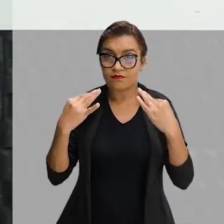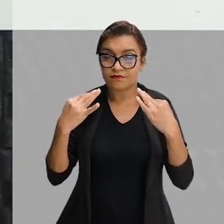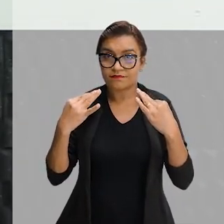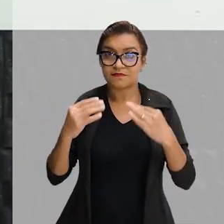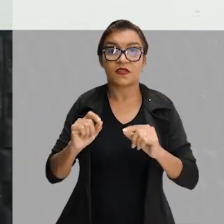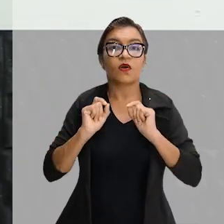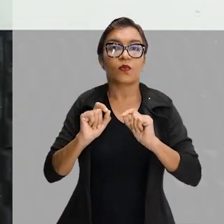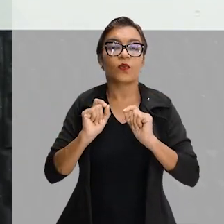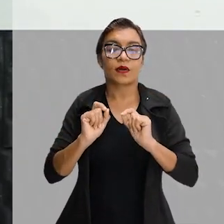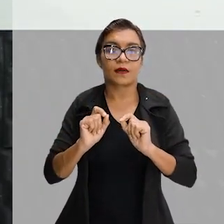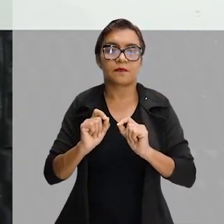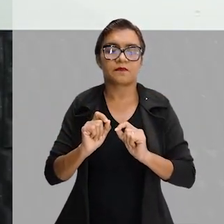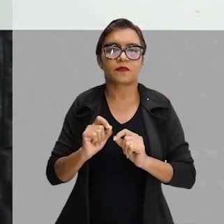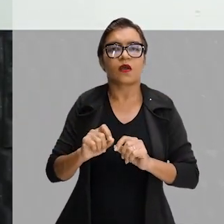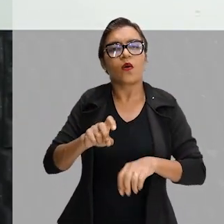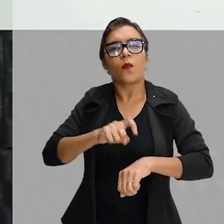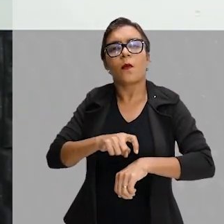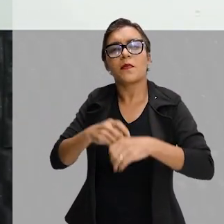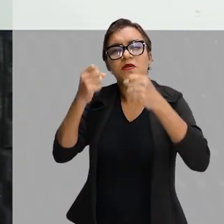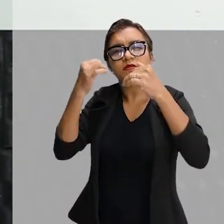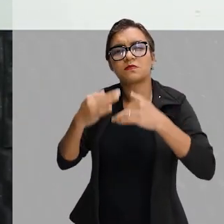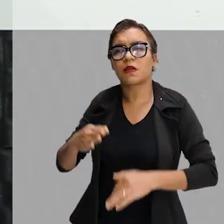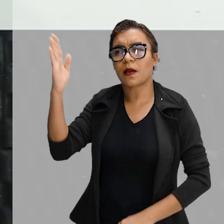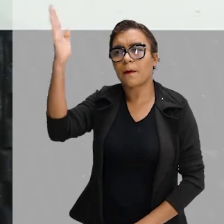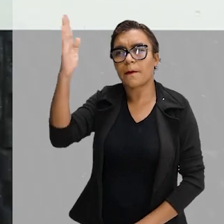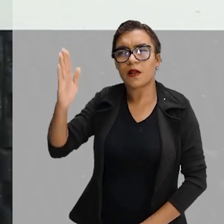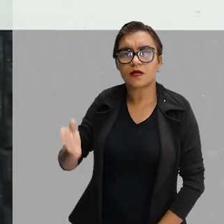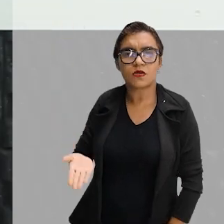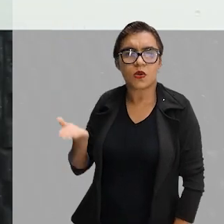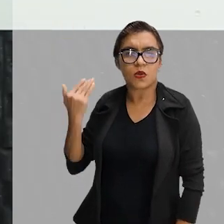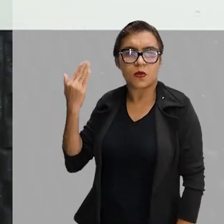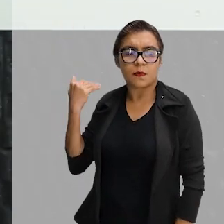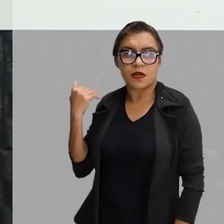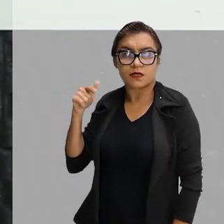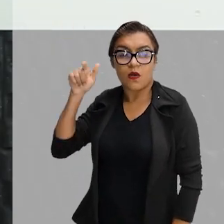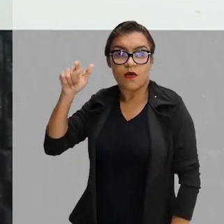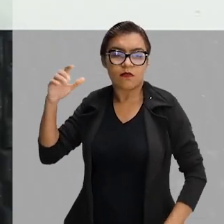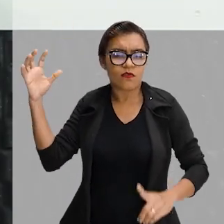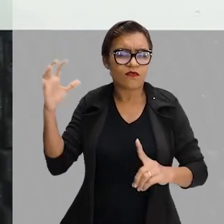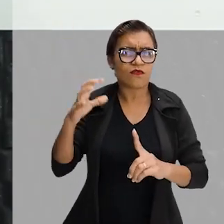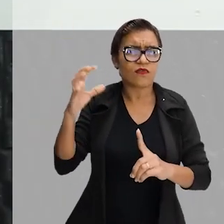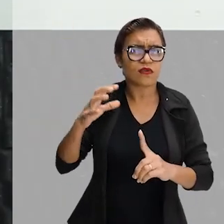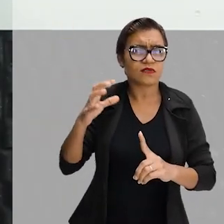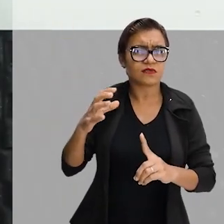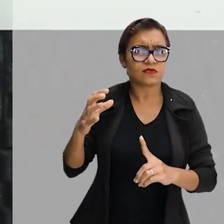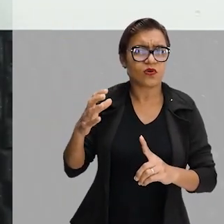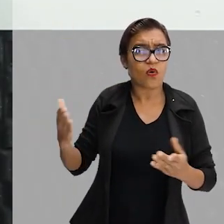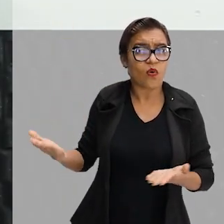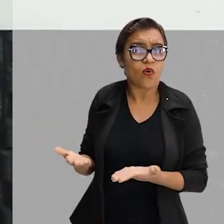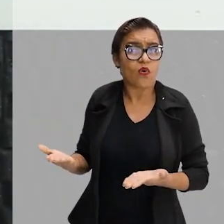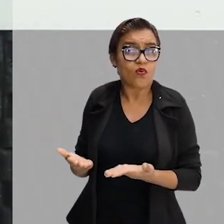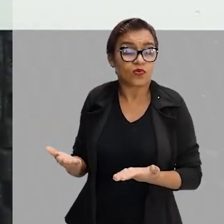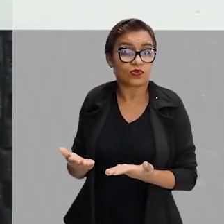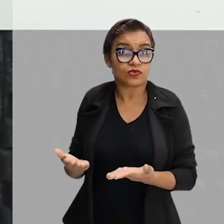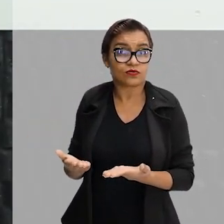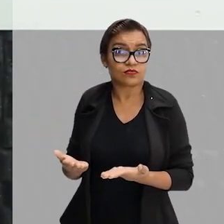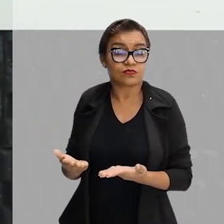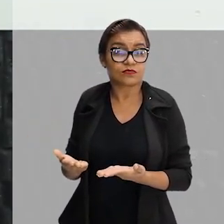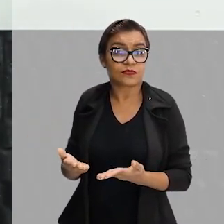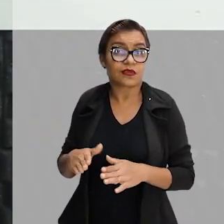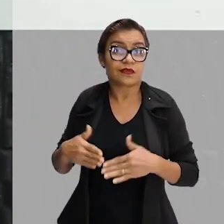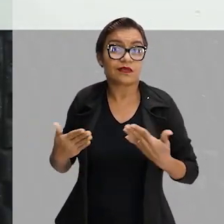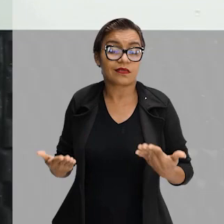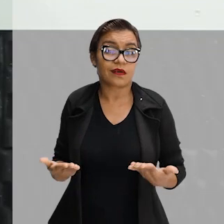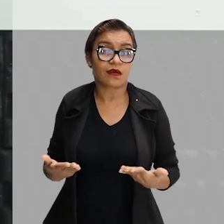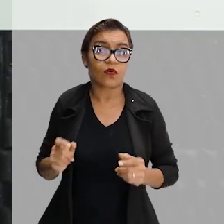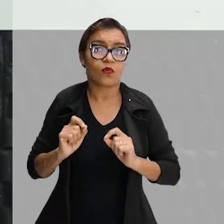desse Brasil do passado, eu tenho que entender que houve reflexo das escolhas do passado no dia de hoje. E isso